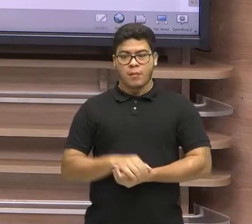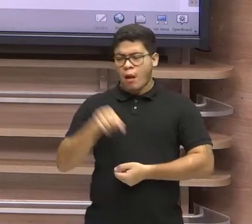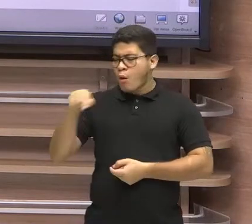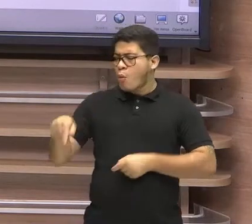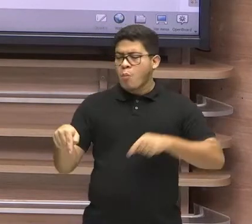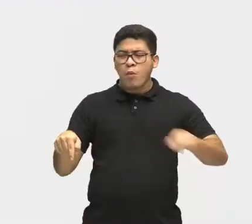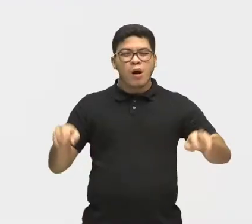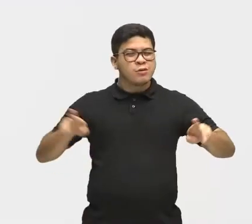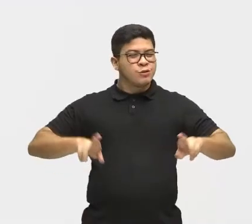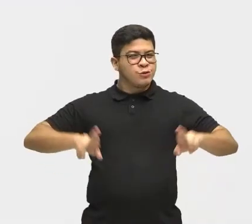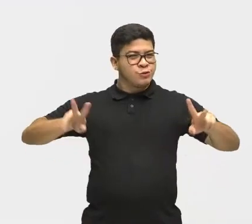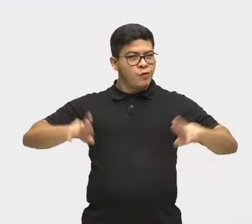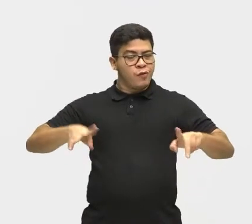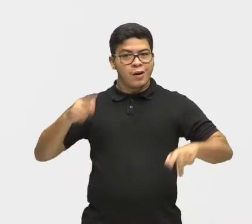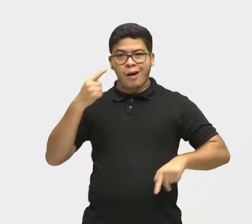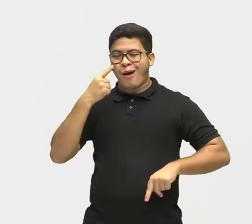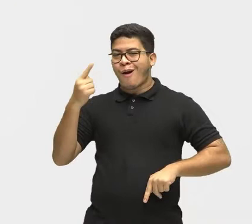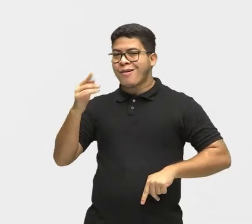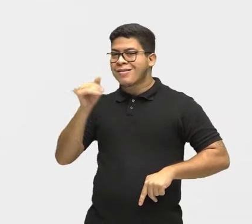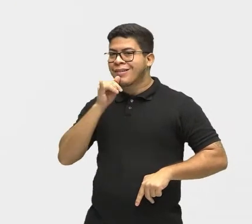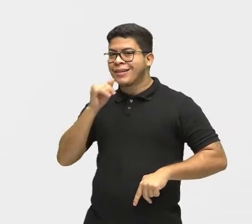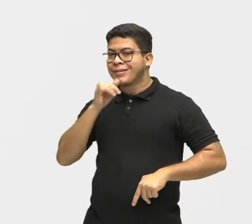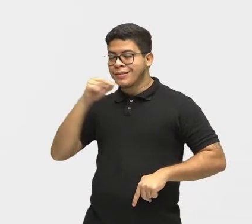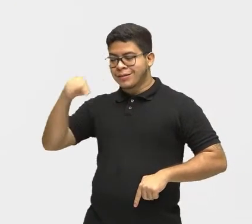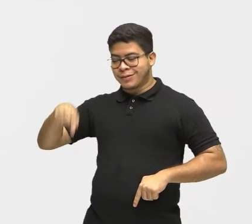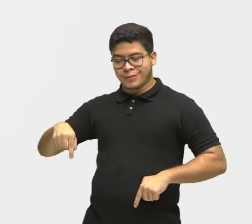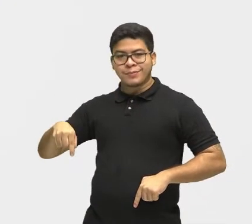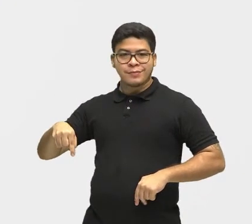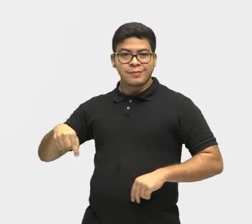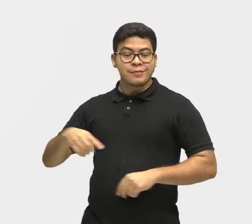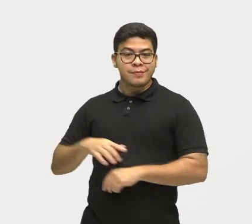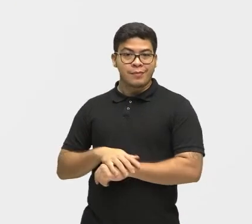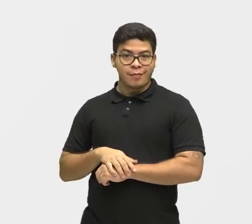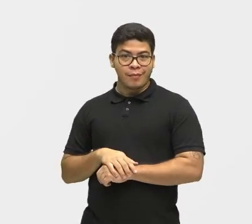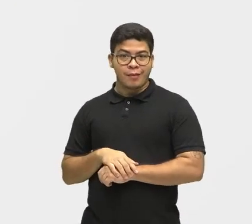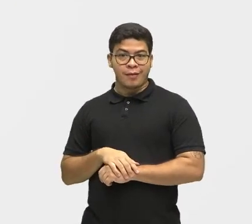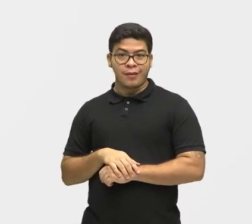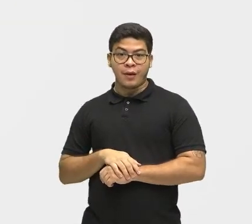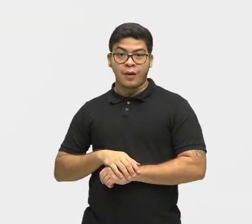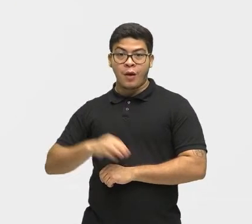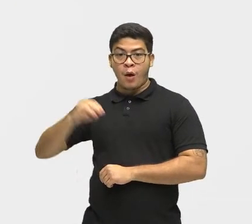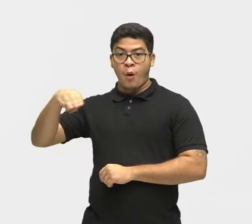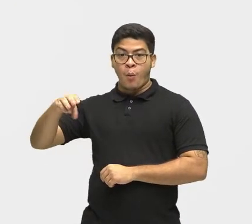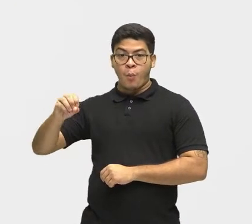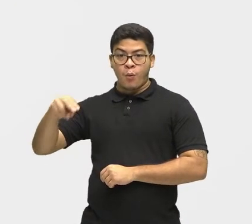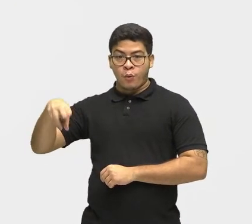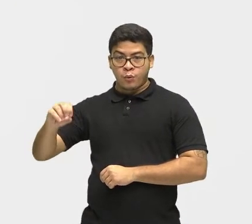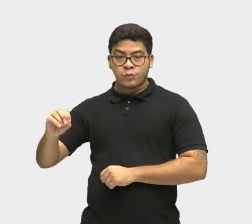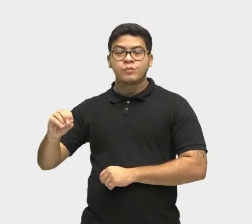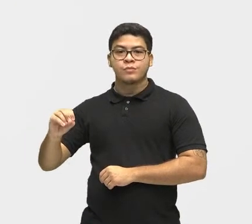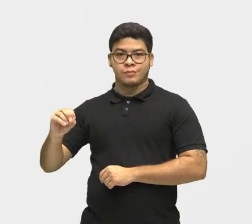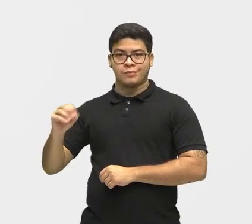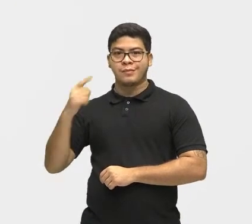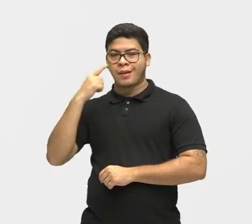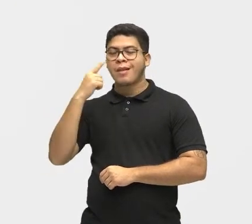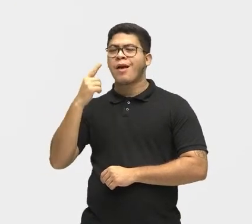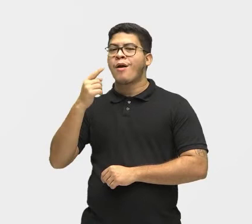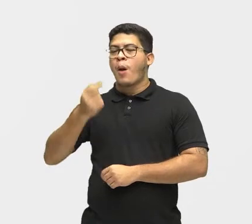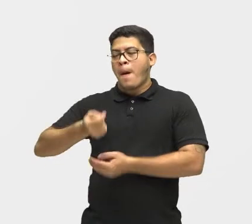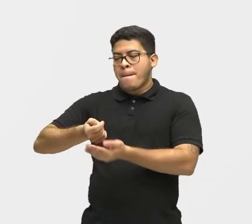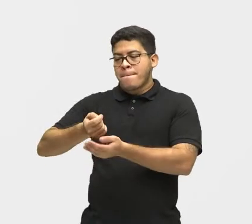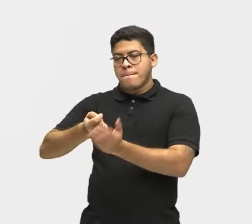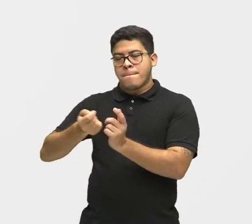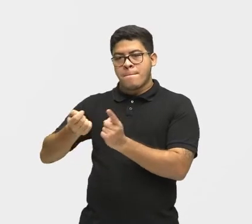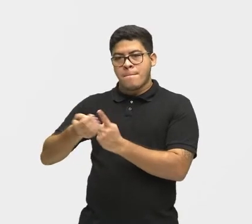aí monocotiledônea, os exemplos de monocotiledônea que a gente trouxe para vocês, né? Tem o milho e as folhas